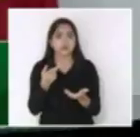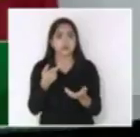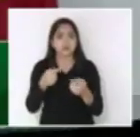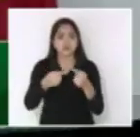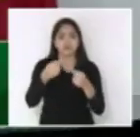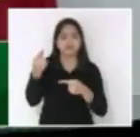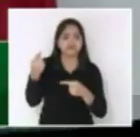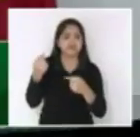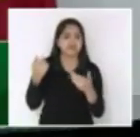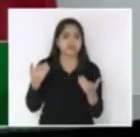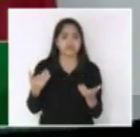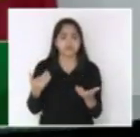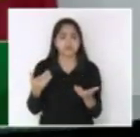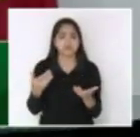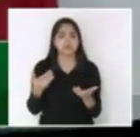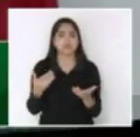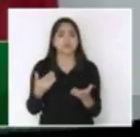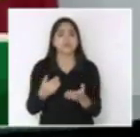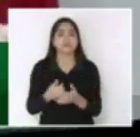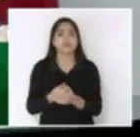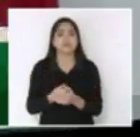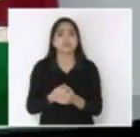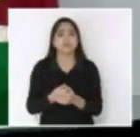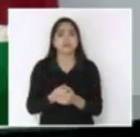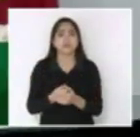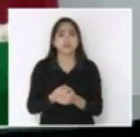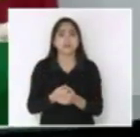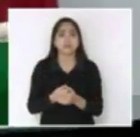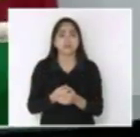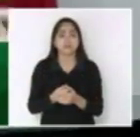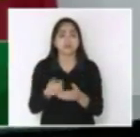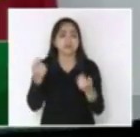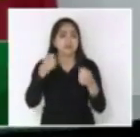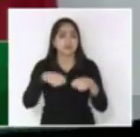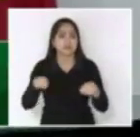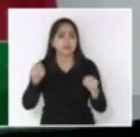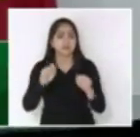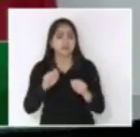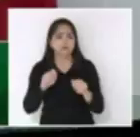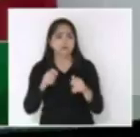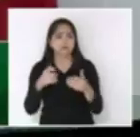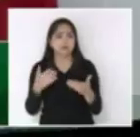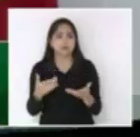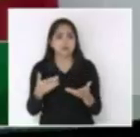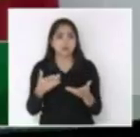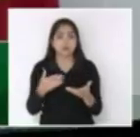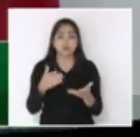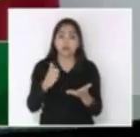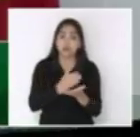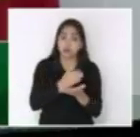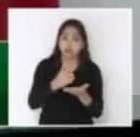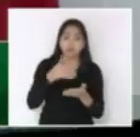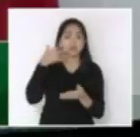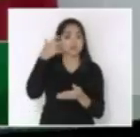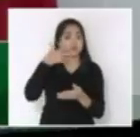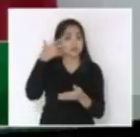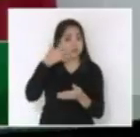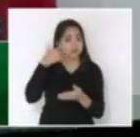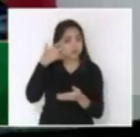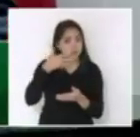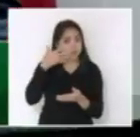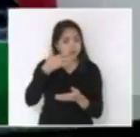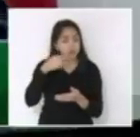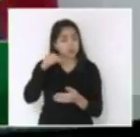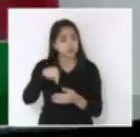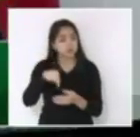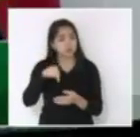despropositados, não tem pertinência. E aqueles que fizeram o discurso